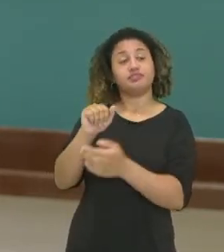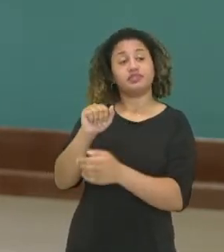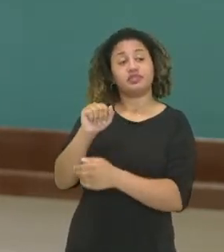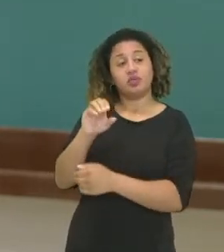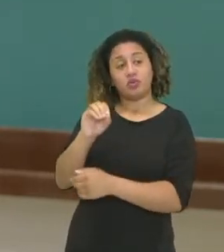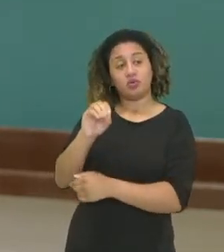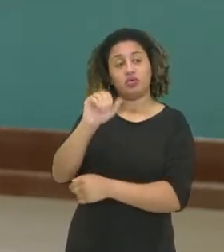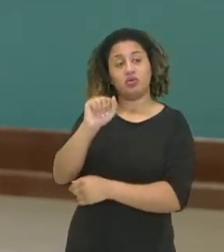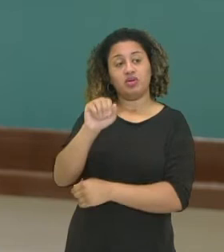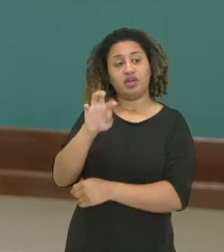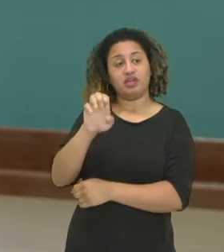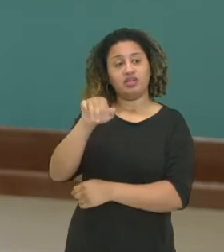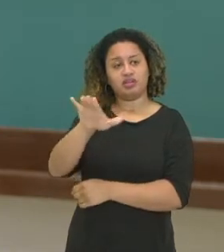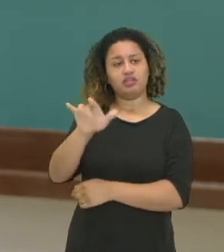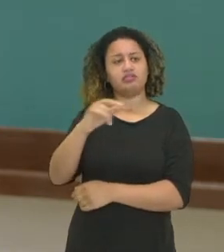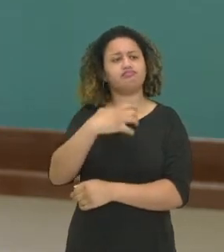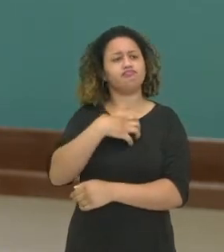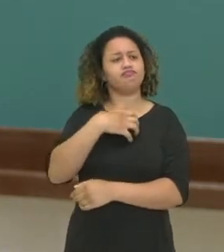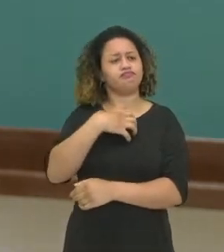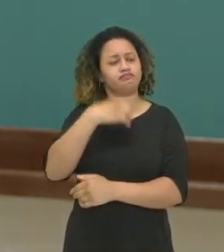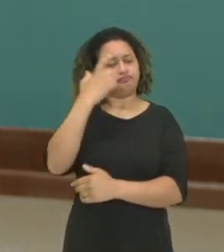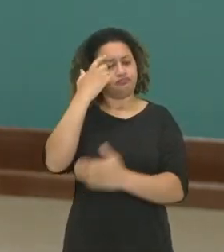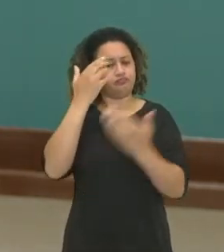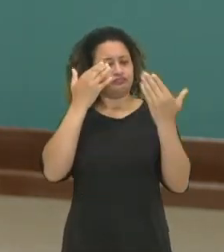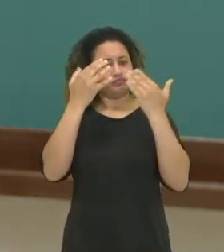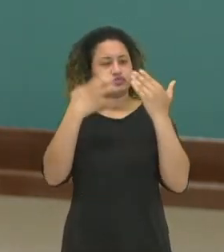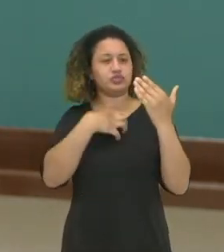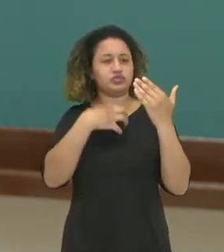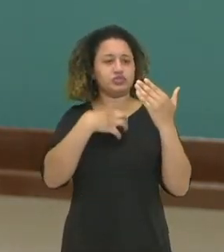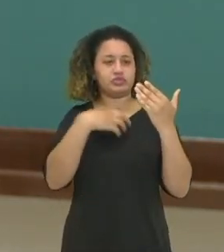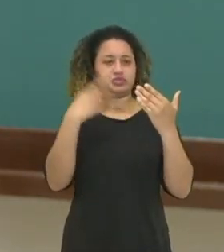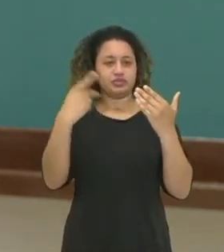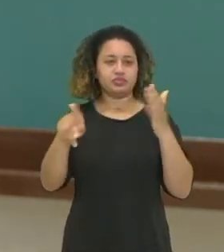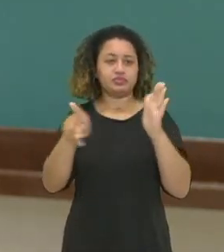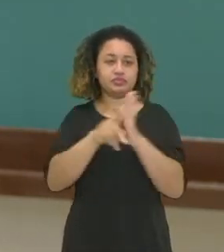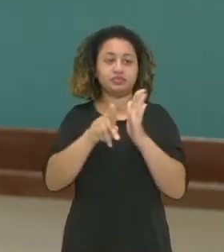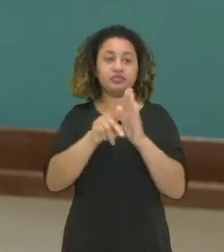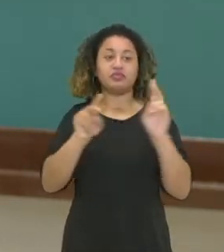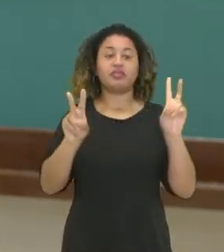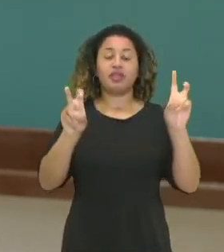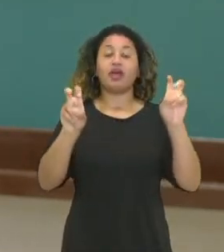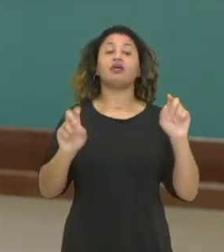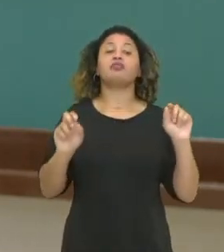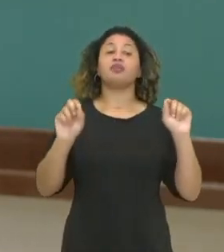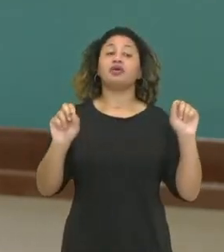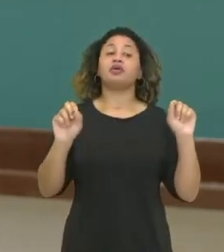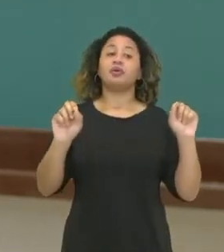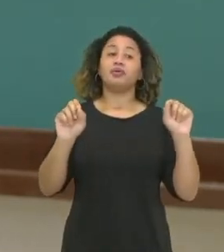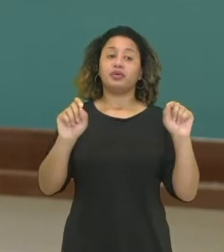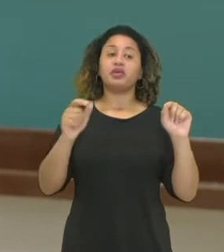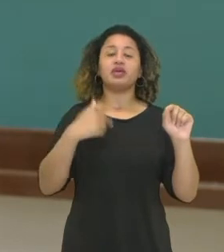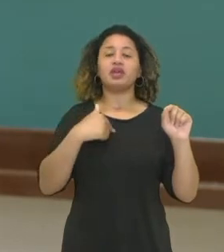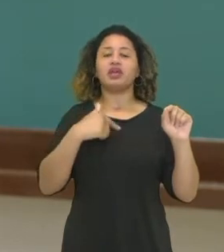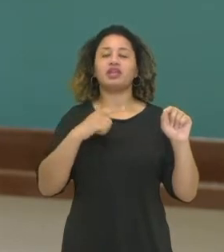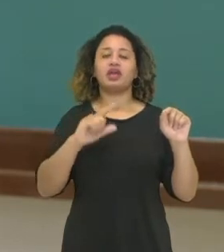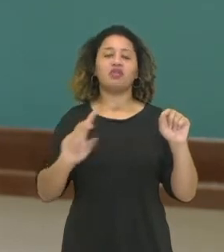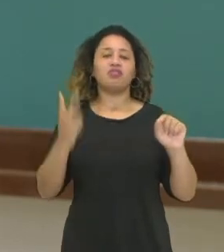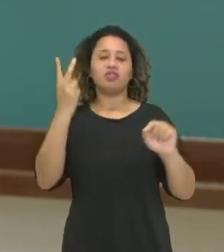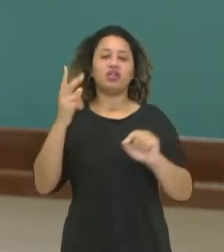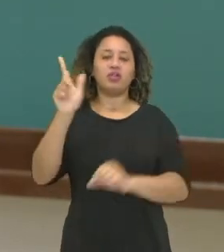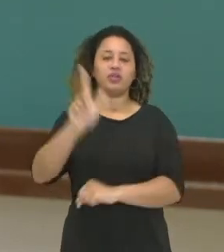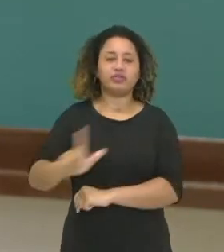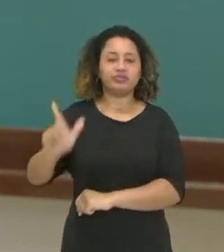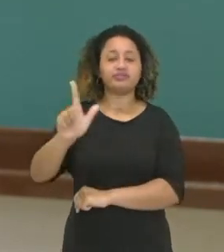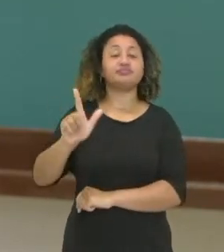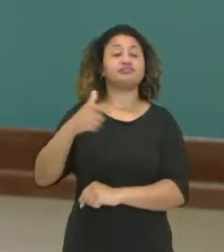largo senso psicológico e preciosidade de estilo. A temática da obra, a par de seu valor literário, é um depoimento